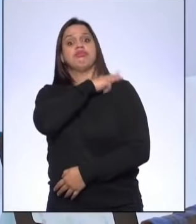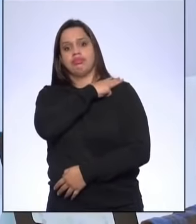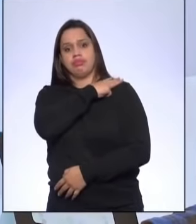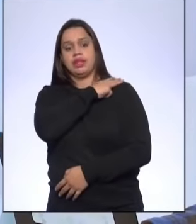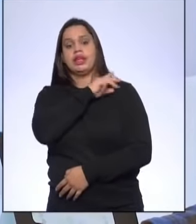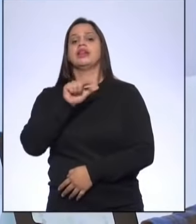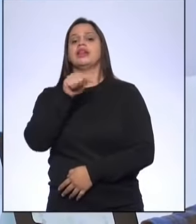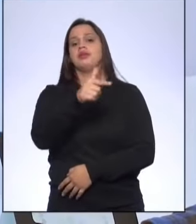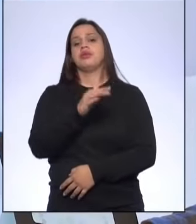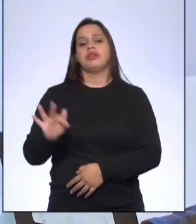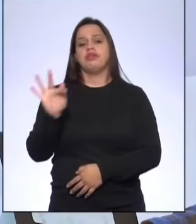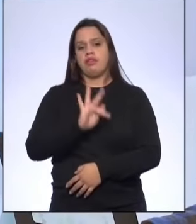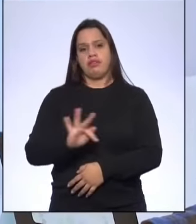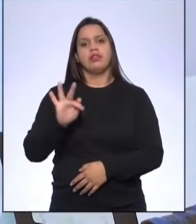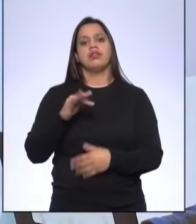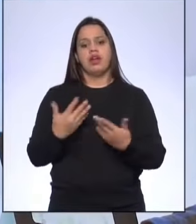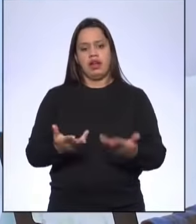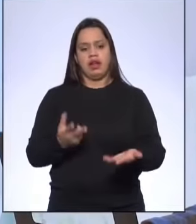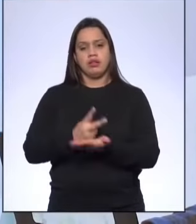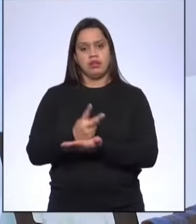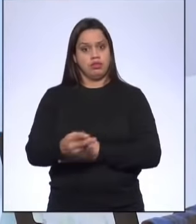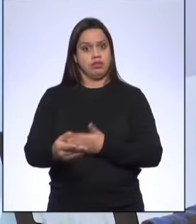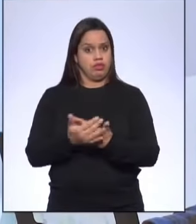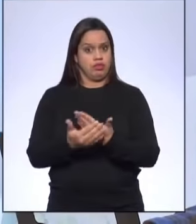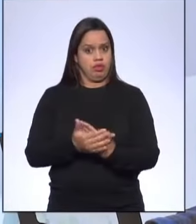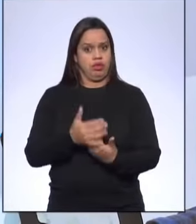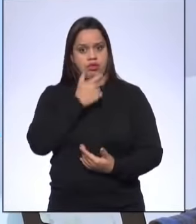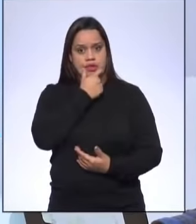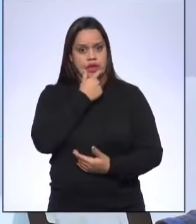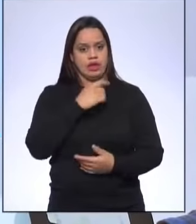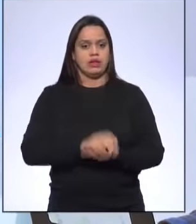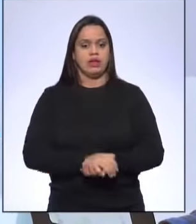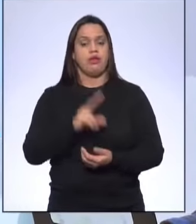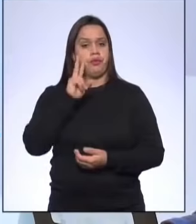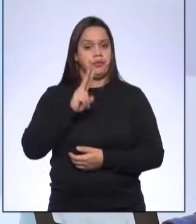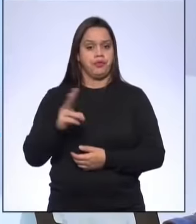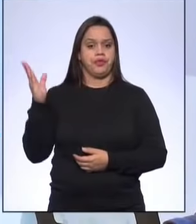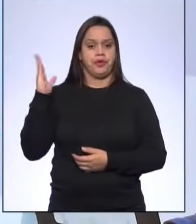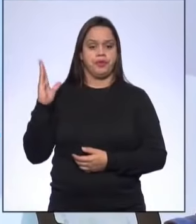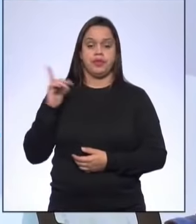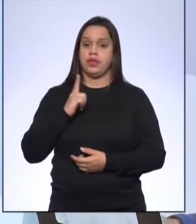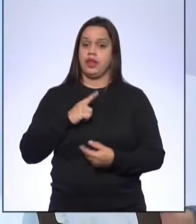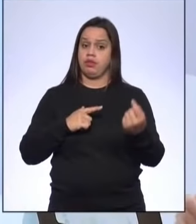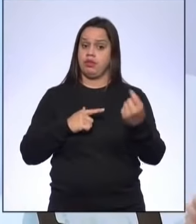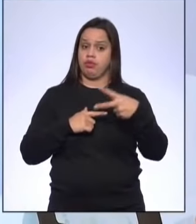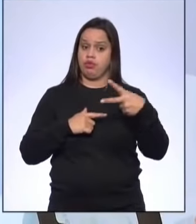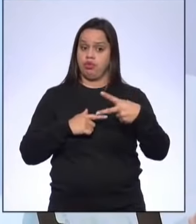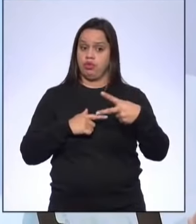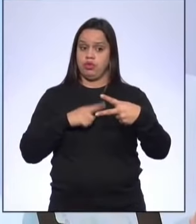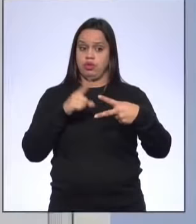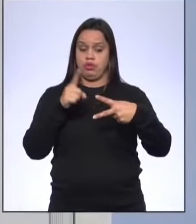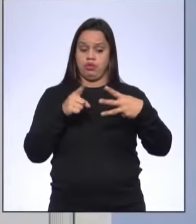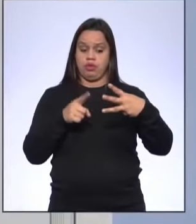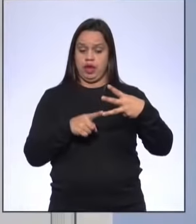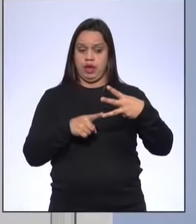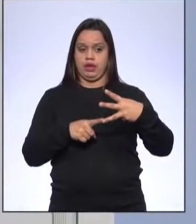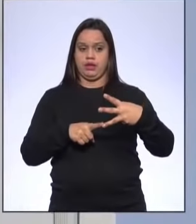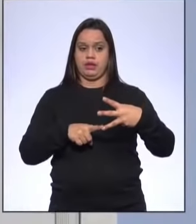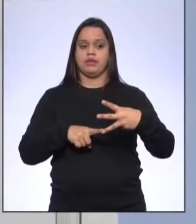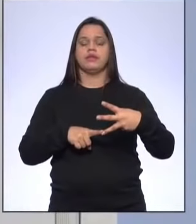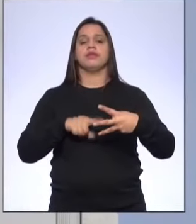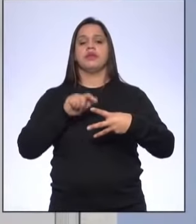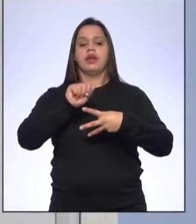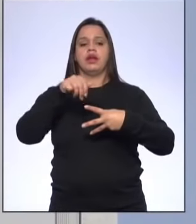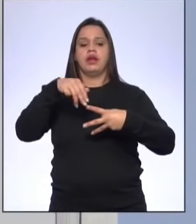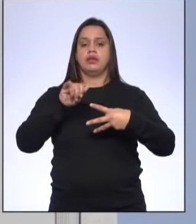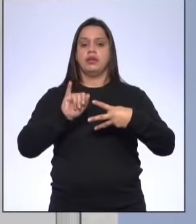disso você quiser dar continuidade ao estudo de inglês tô aqui nós temos o verbo to be são dois o três é o